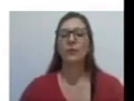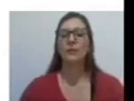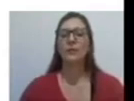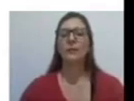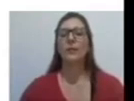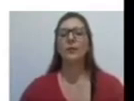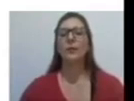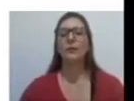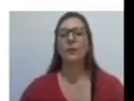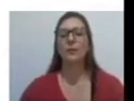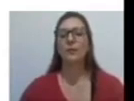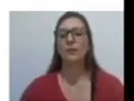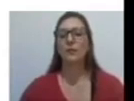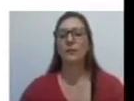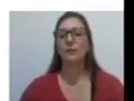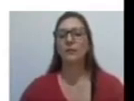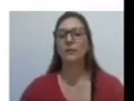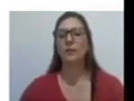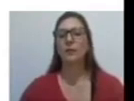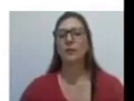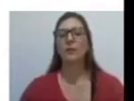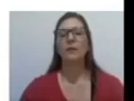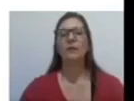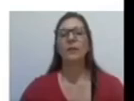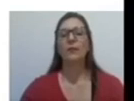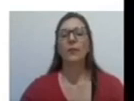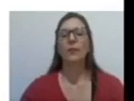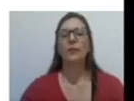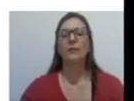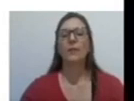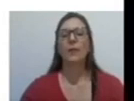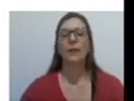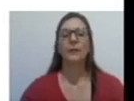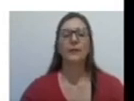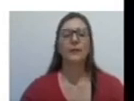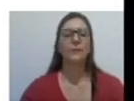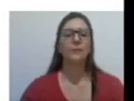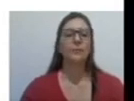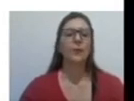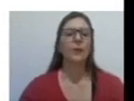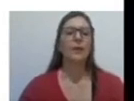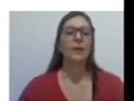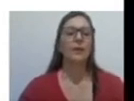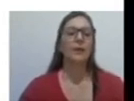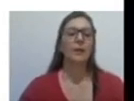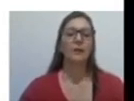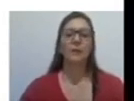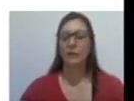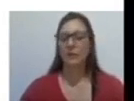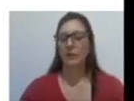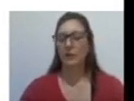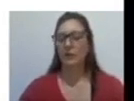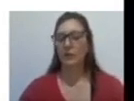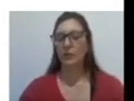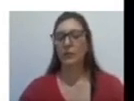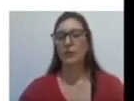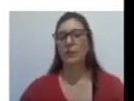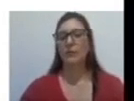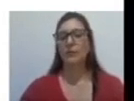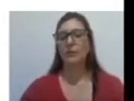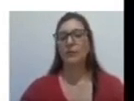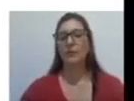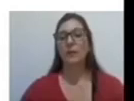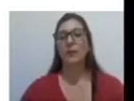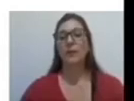esse alimento e vai observar se você vai ter uma reação alérgica. E não fazer isso em substâncias